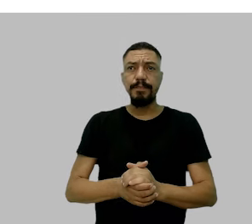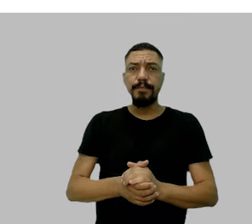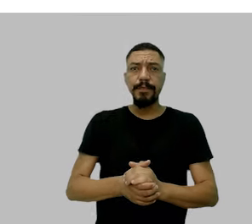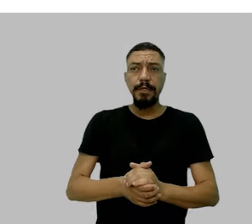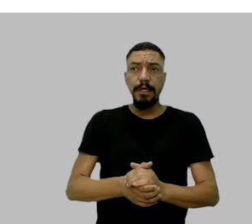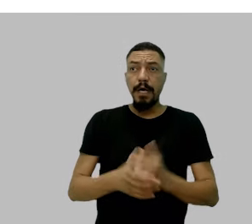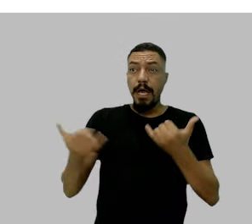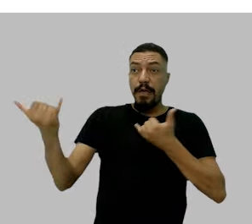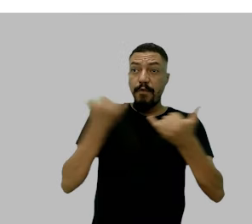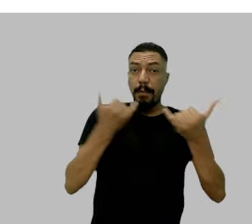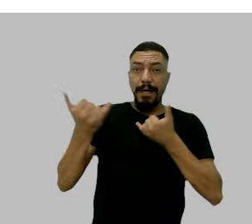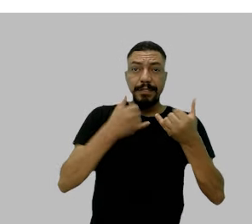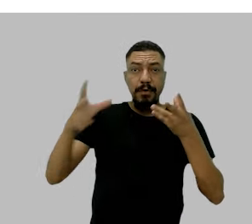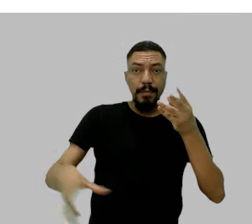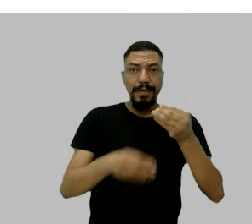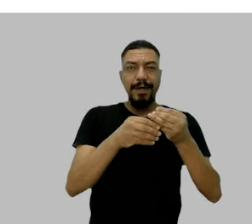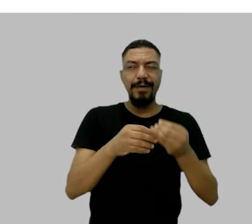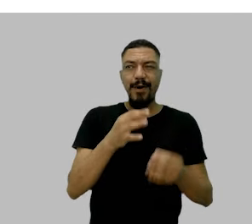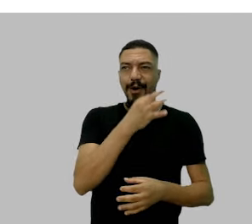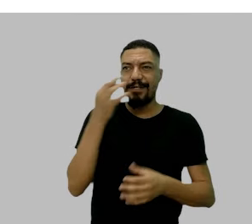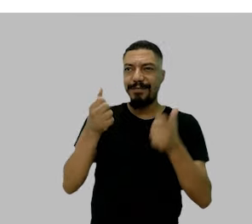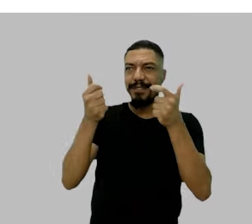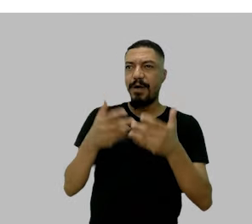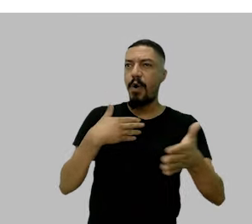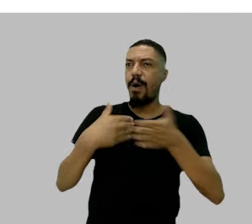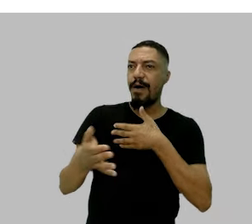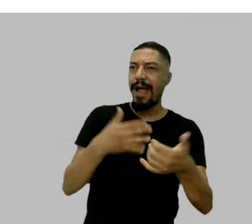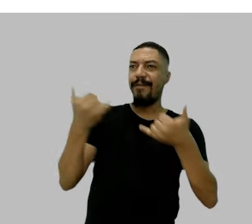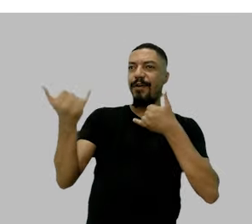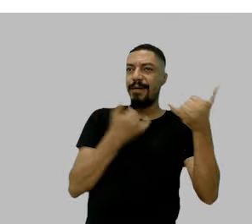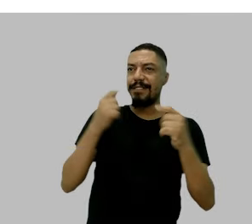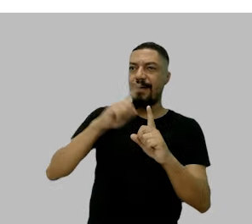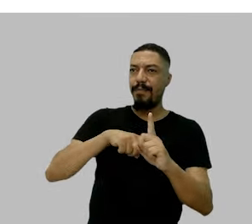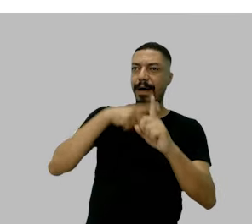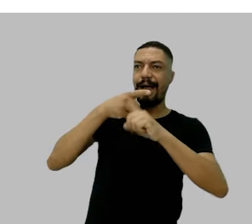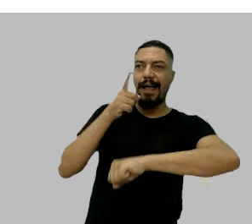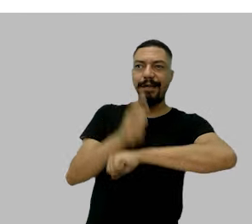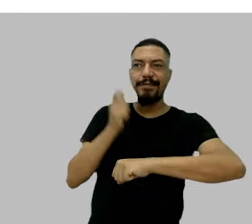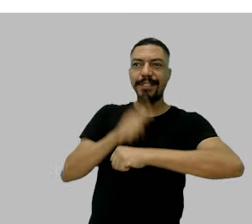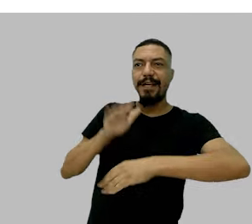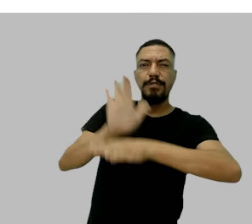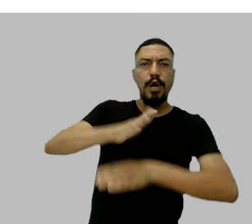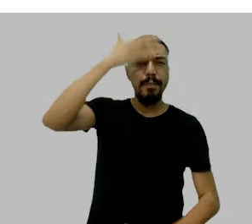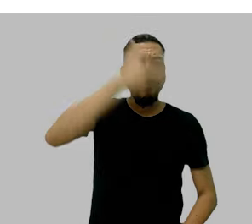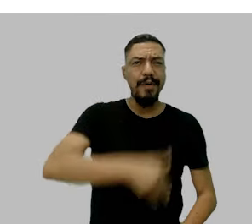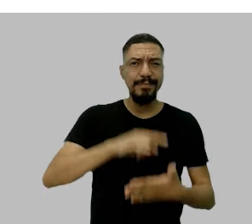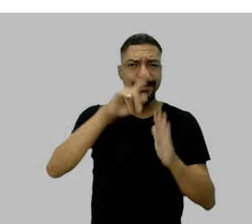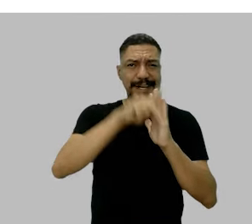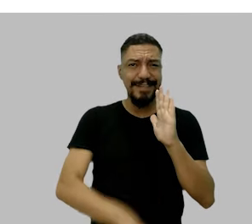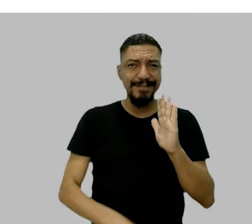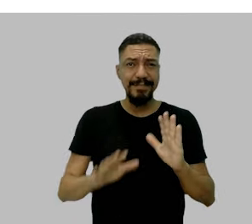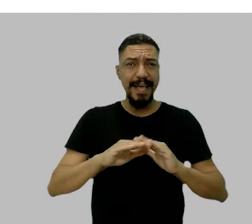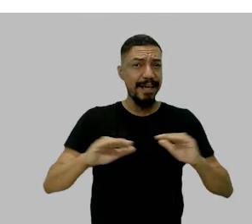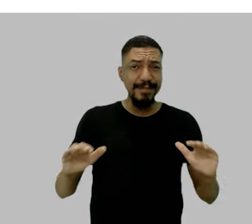Informações complementares. É ótima a definição, né? Quaisquer informações extras que podem ajudar a comprovar o projeto. E é isso